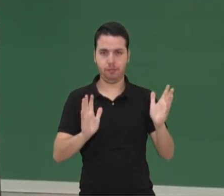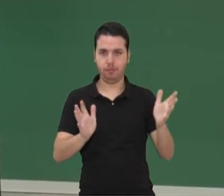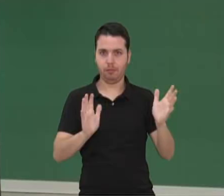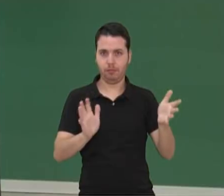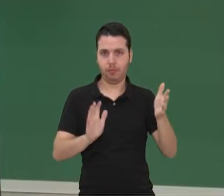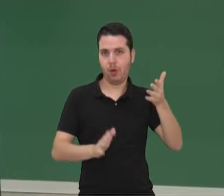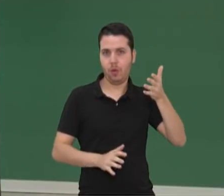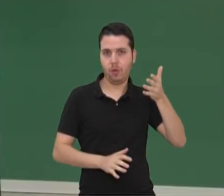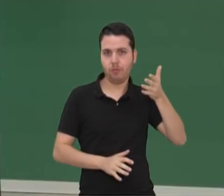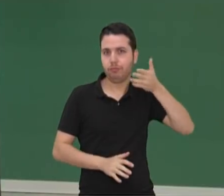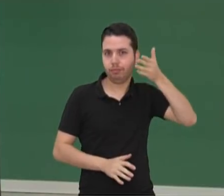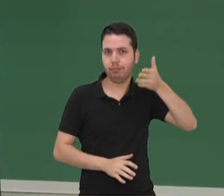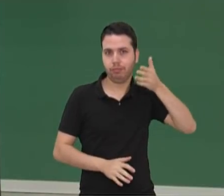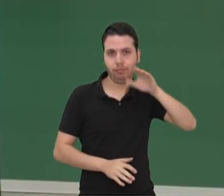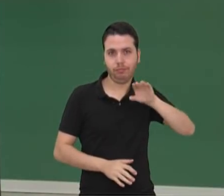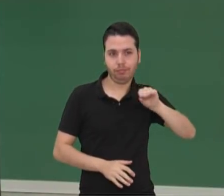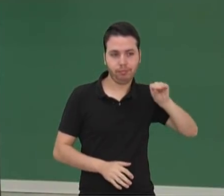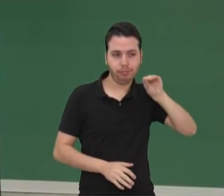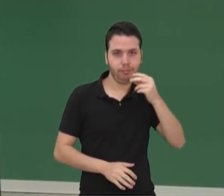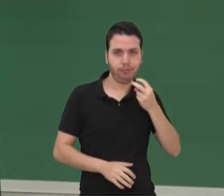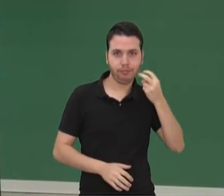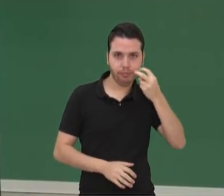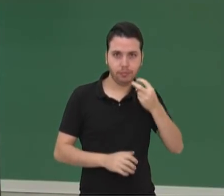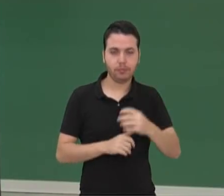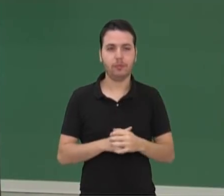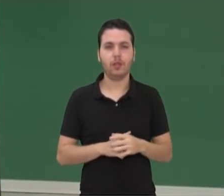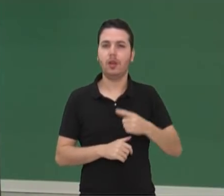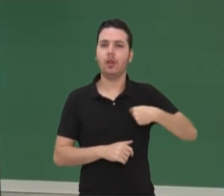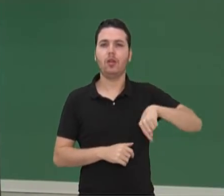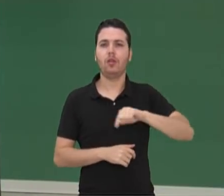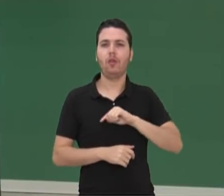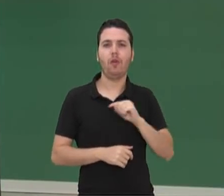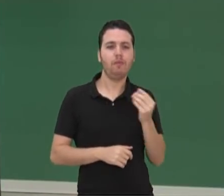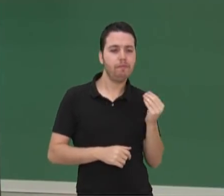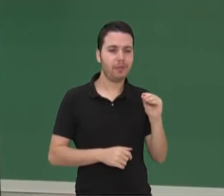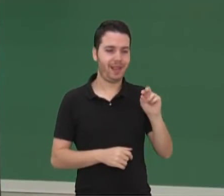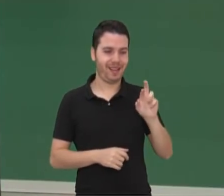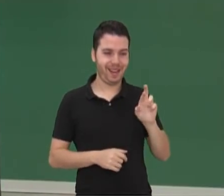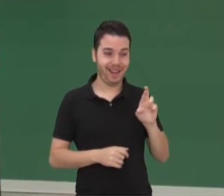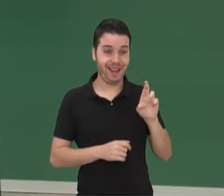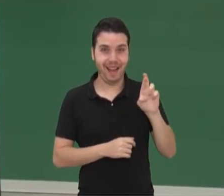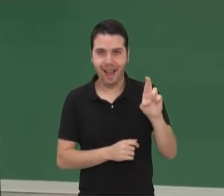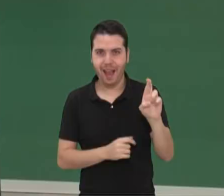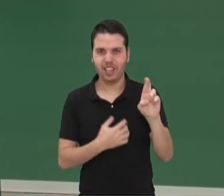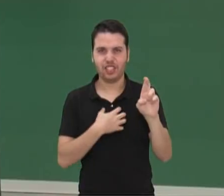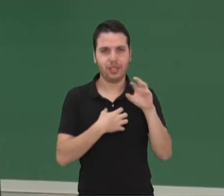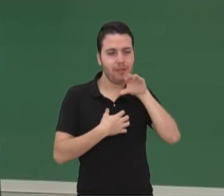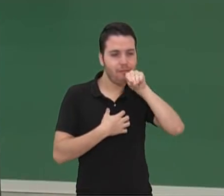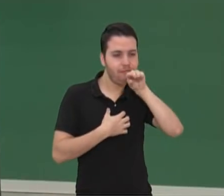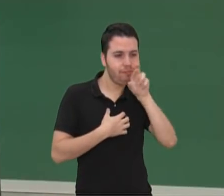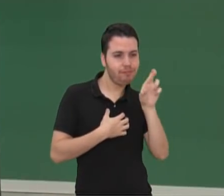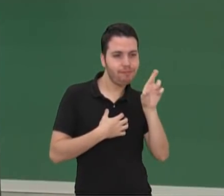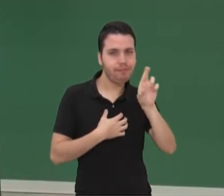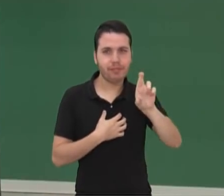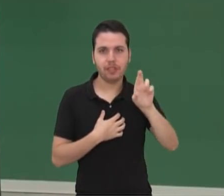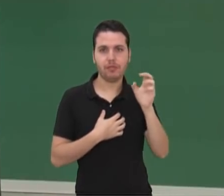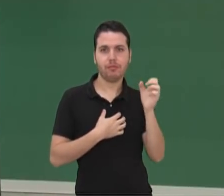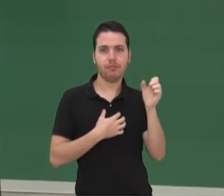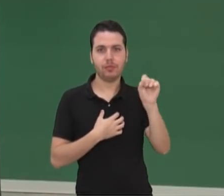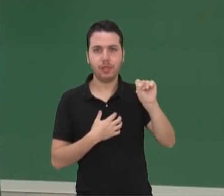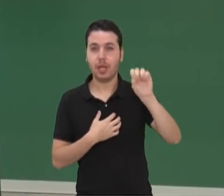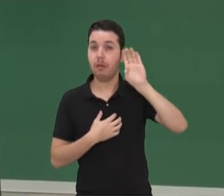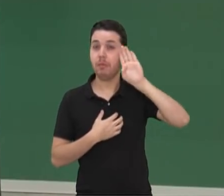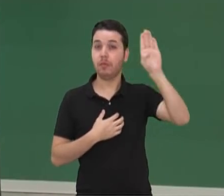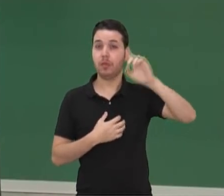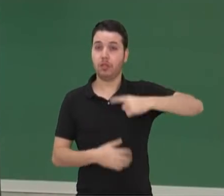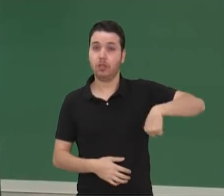às vezes o R, nós não marcamos o S nas palavras muitas vezes, principalmente nós aqui